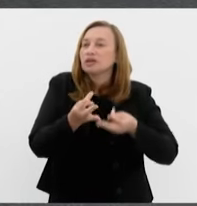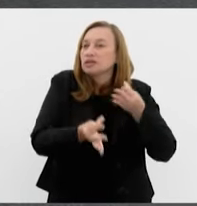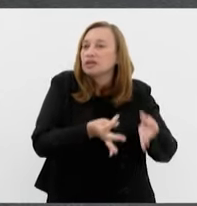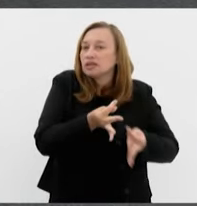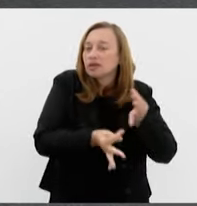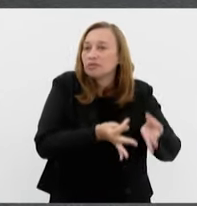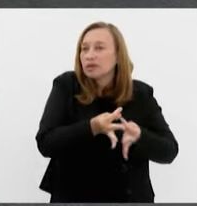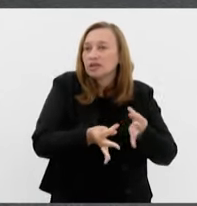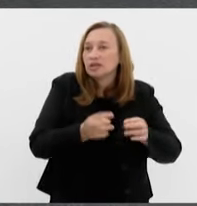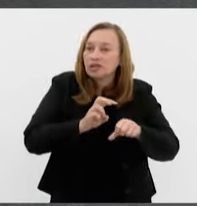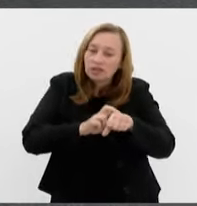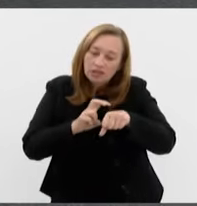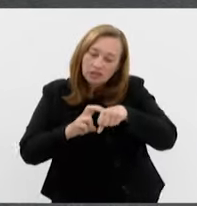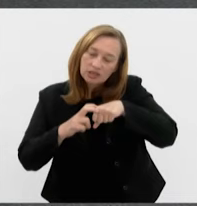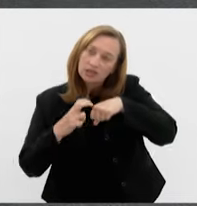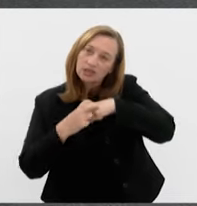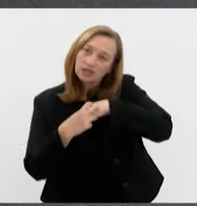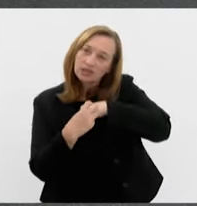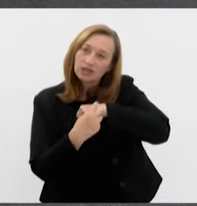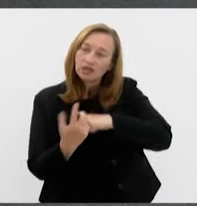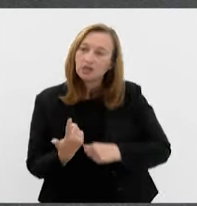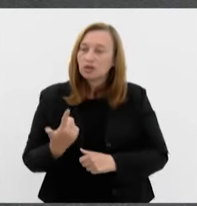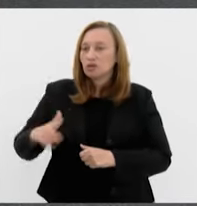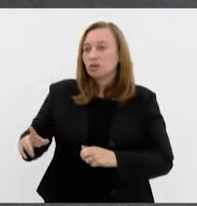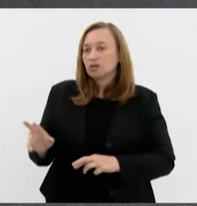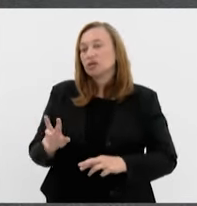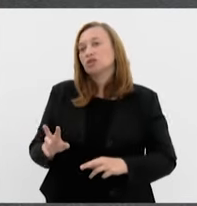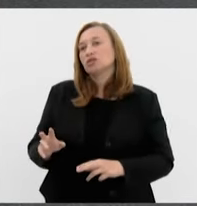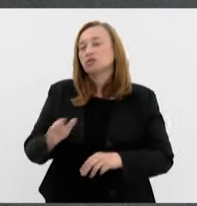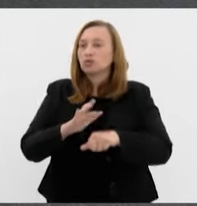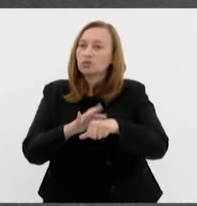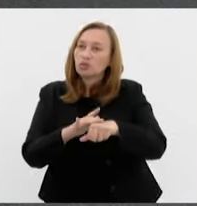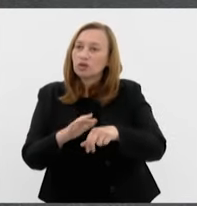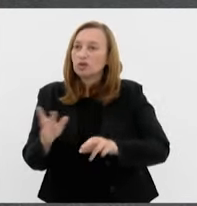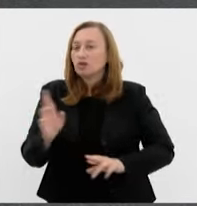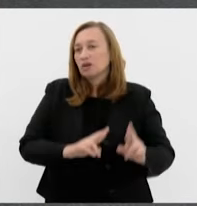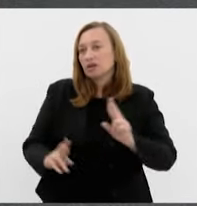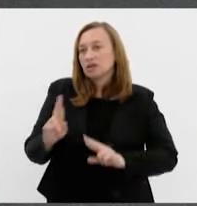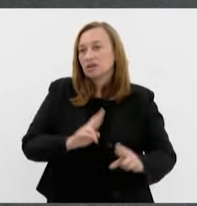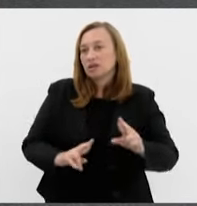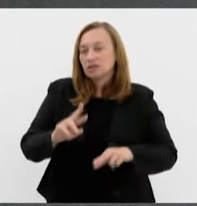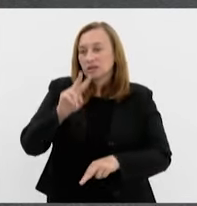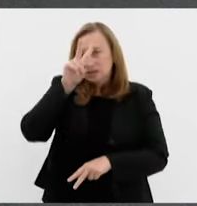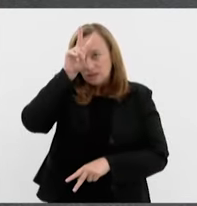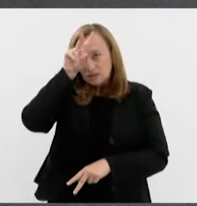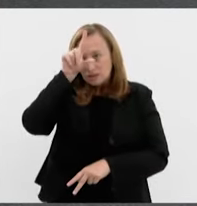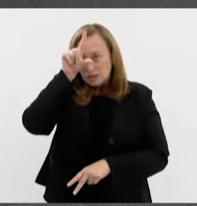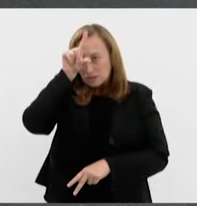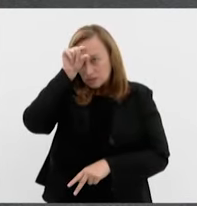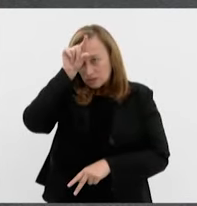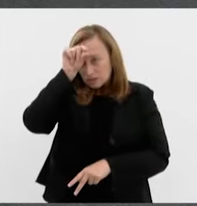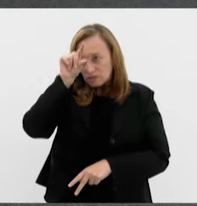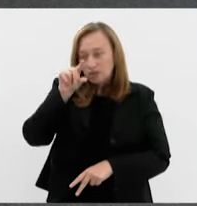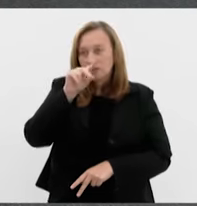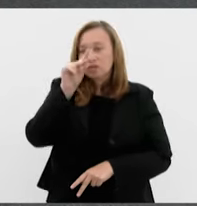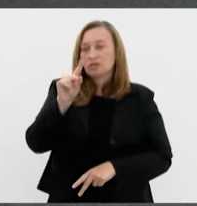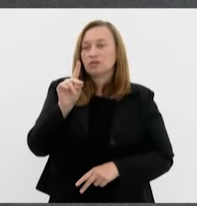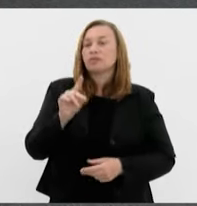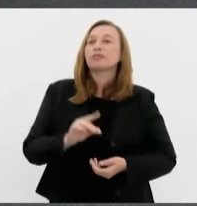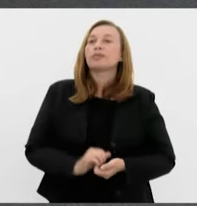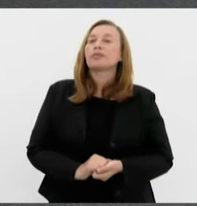e outras doenças correlatas com relação exatamente ao mosquito a egípcios senhora